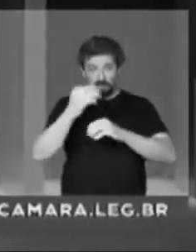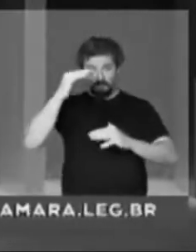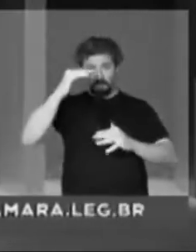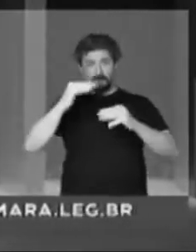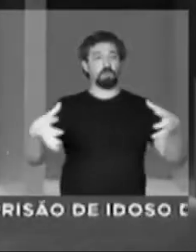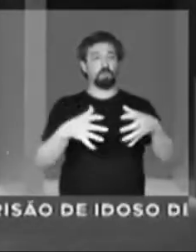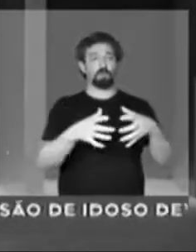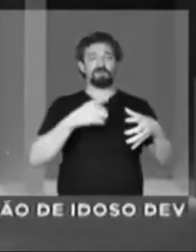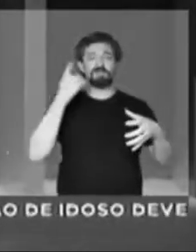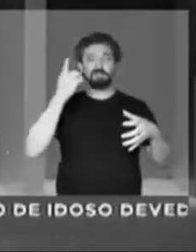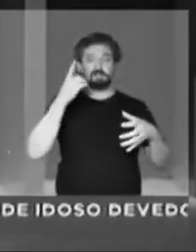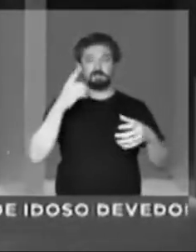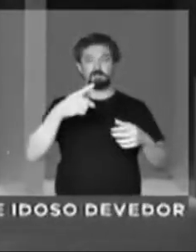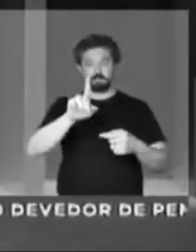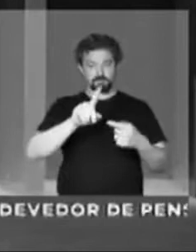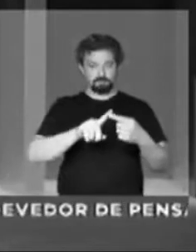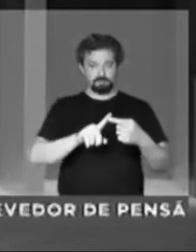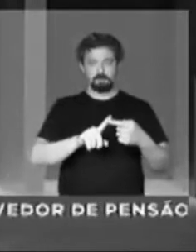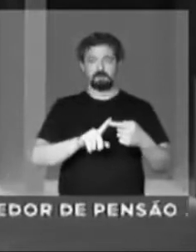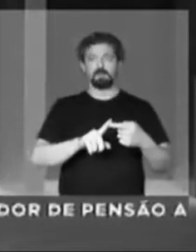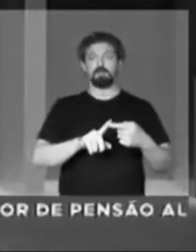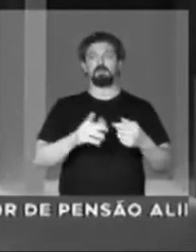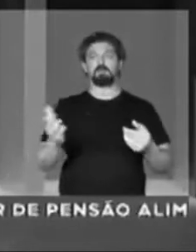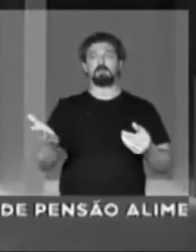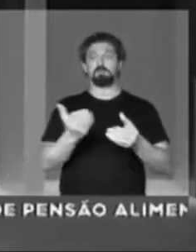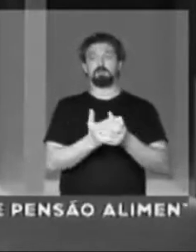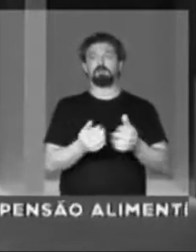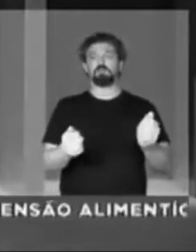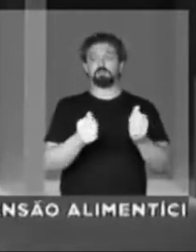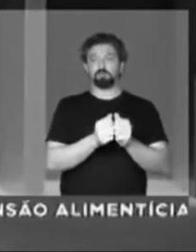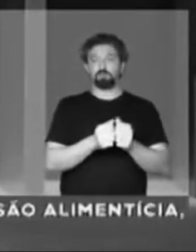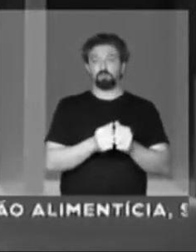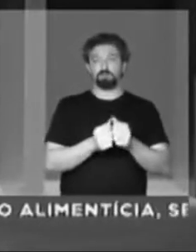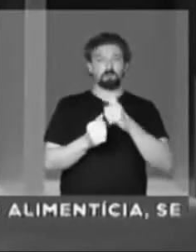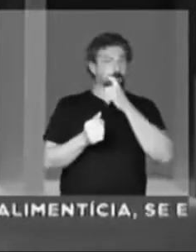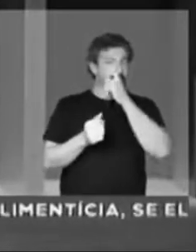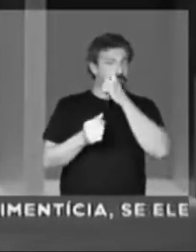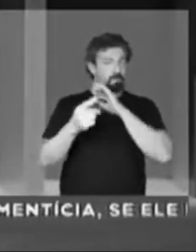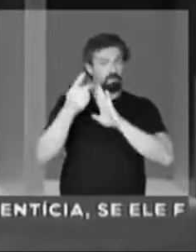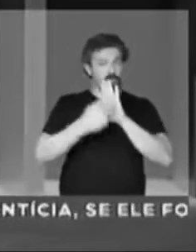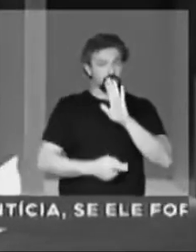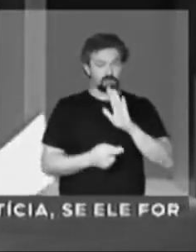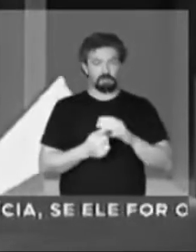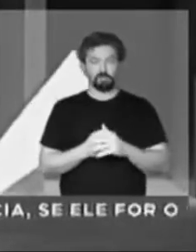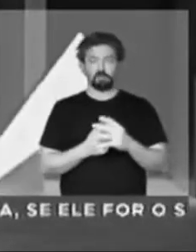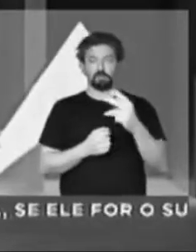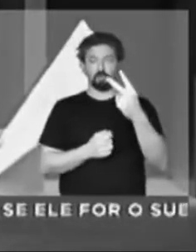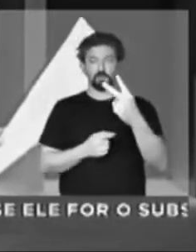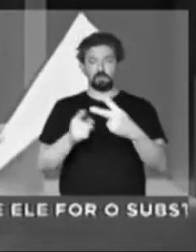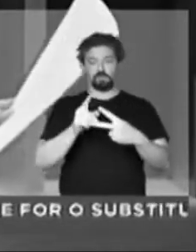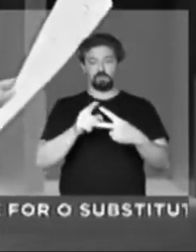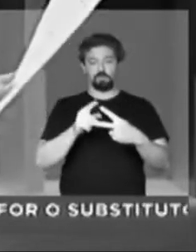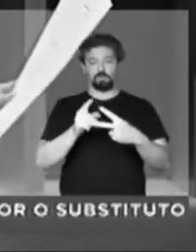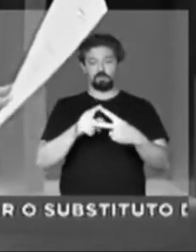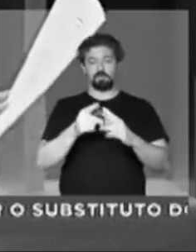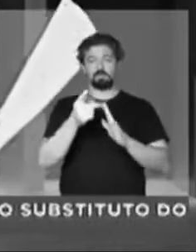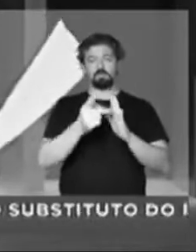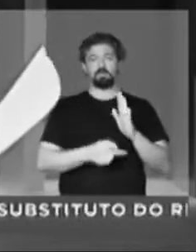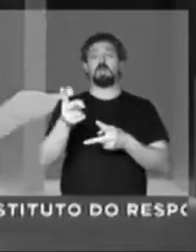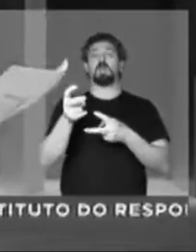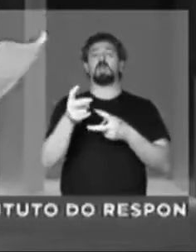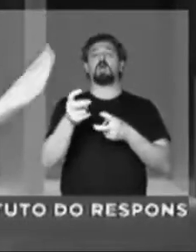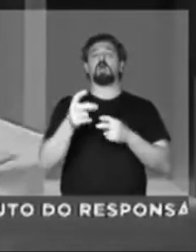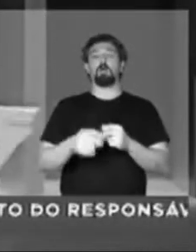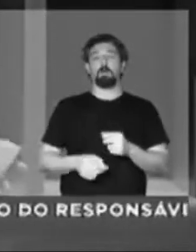do Brasil, o PSB ingressou coletivamente com dois projetos. Um projeto para